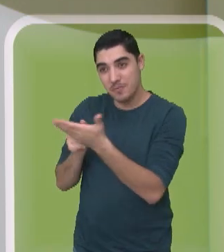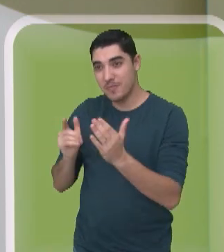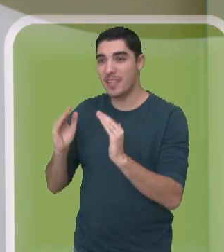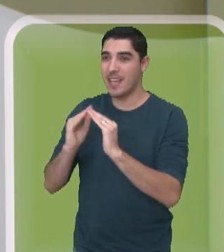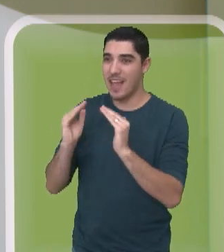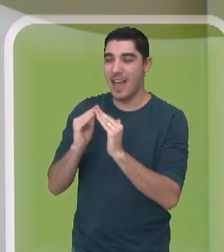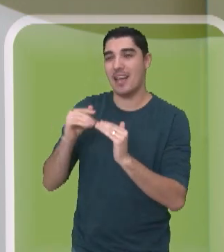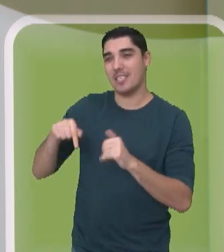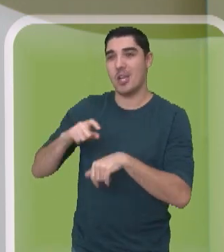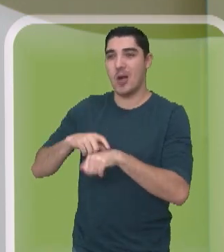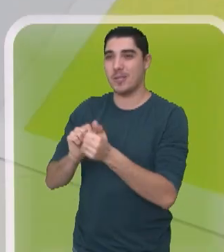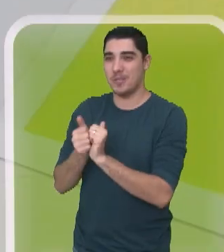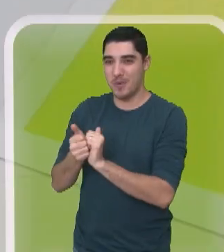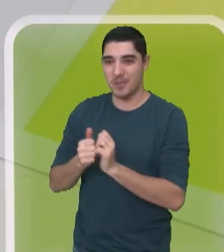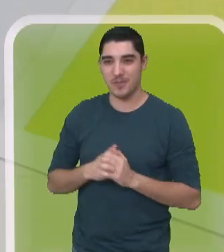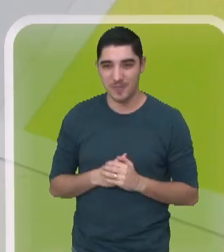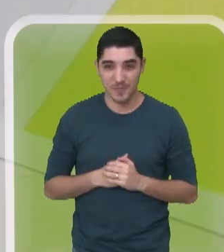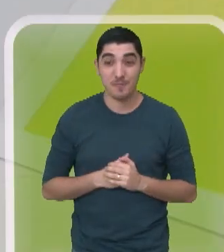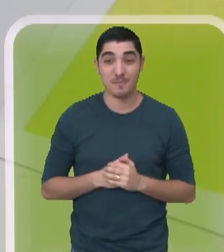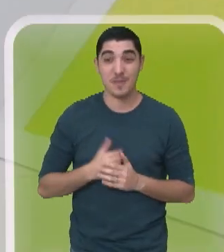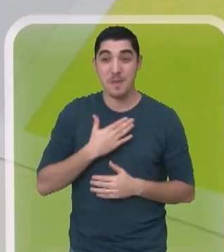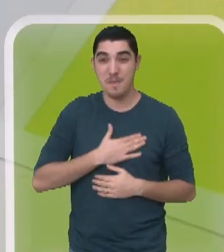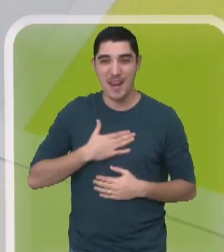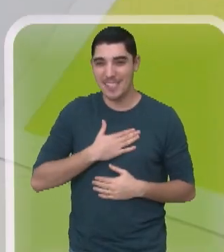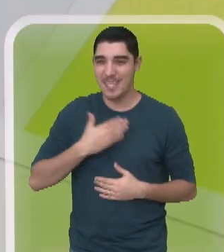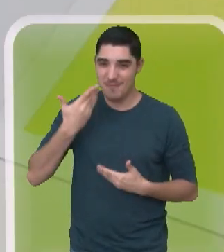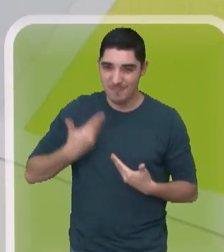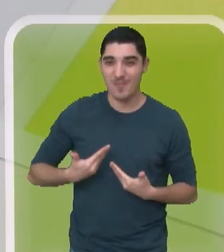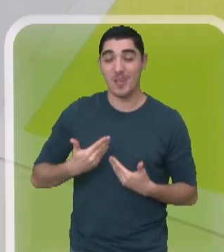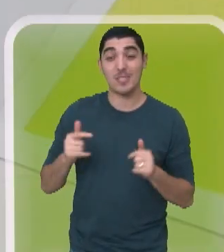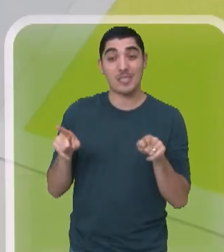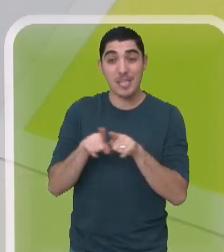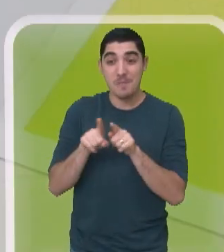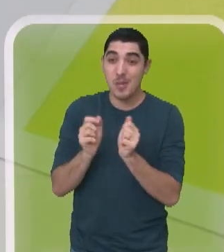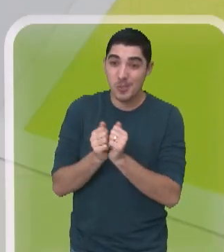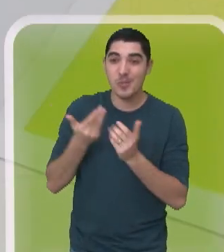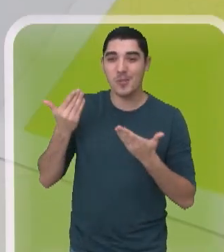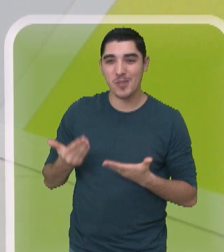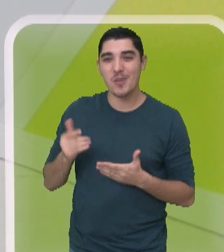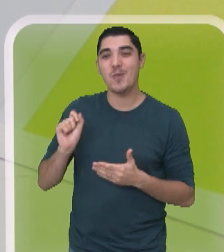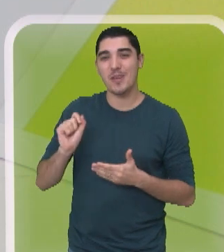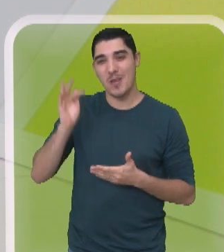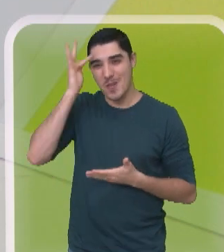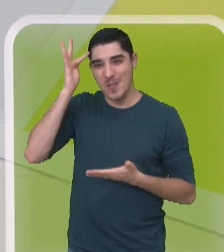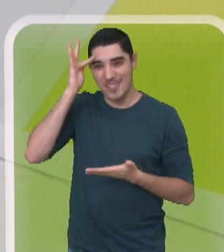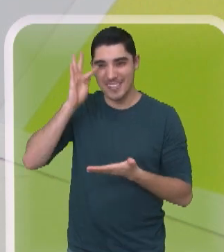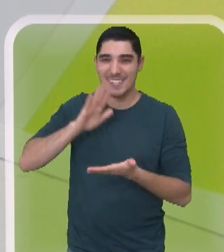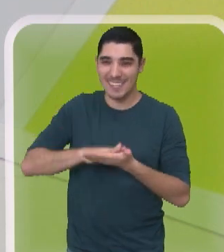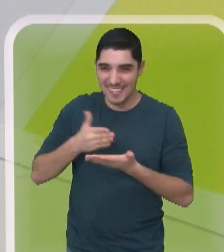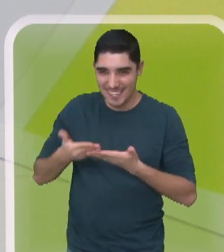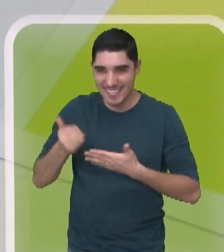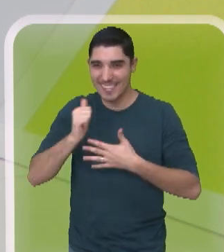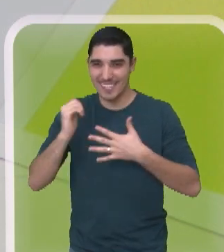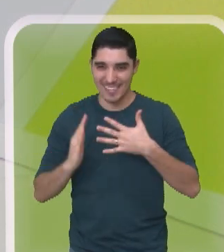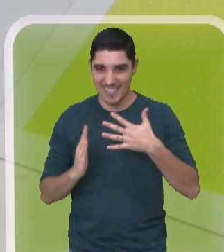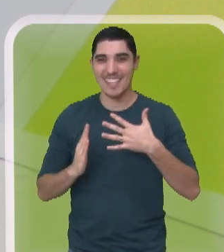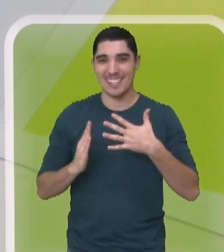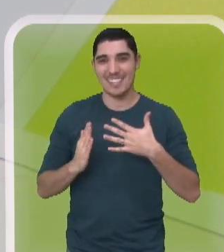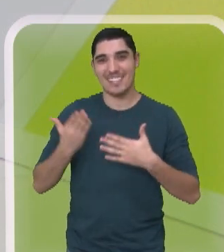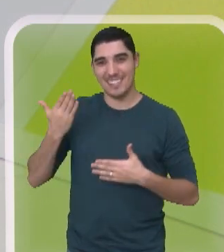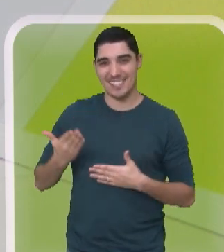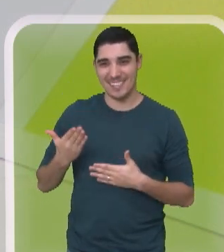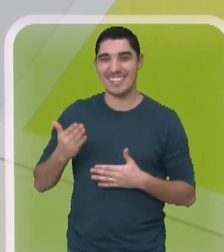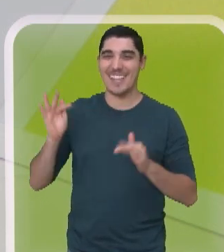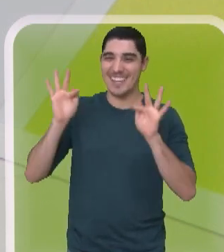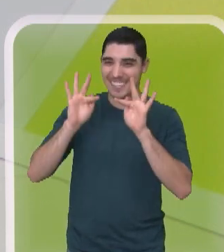em mais um Hora do Esporte. Prazer é todo nosso, meu caro Bruno Castilho. Aqui com a gente também o nosso querido Luiz Fernando, nosso tradutor de Libras.